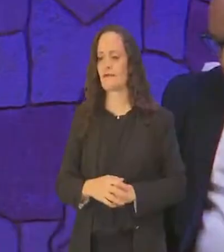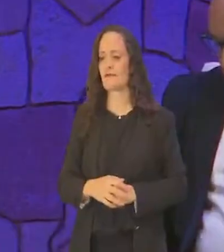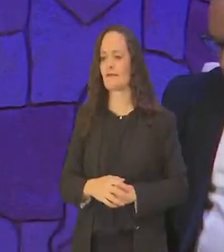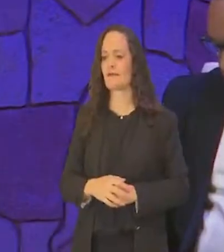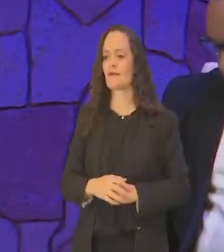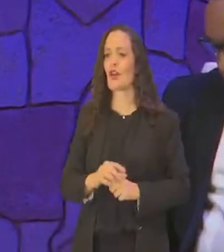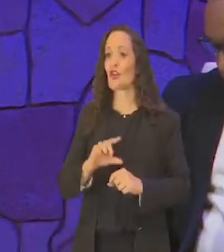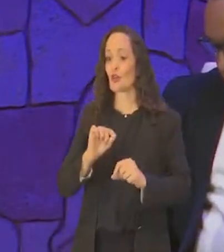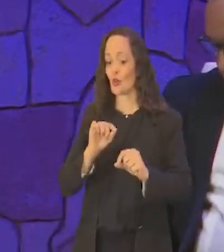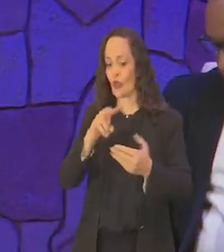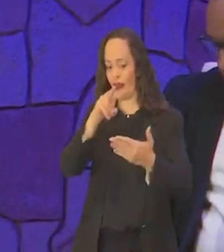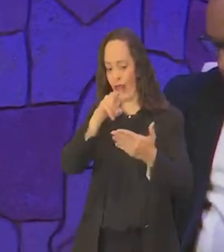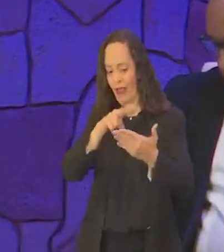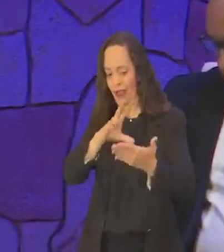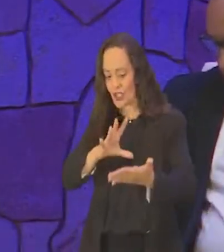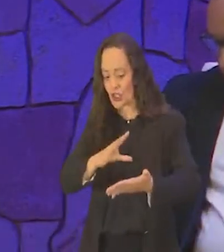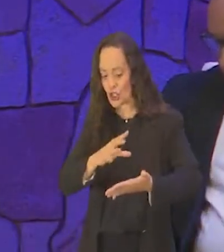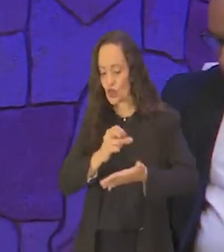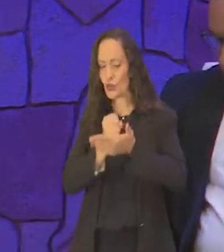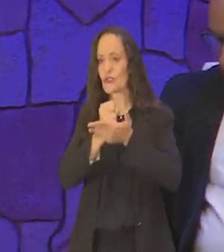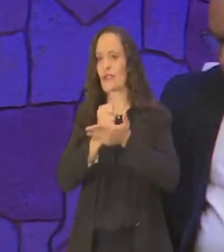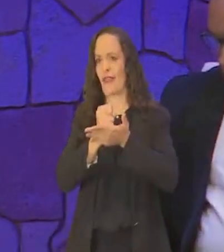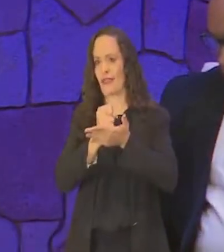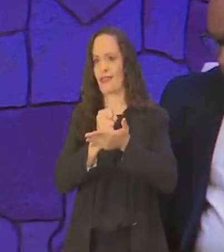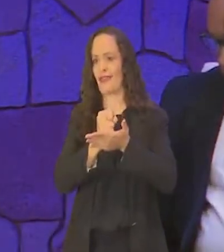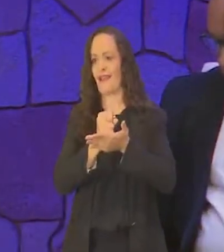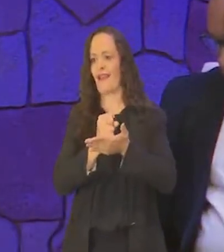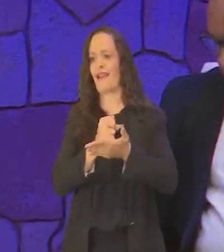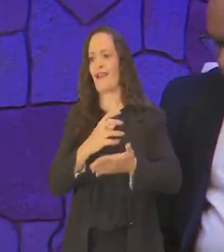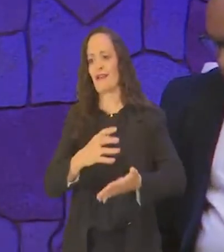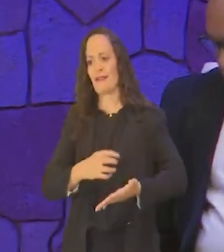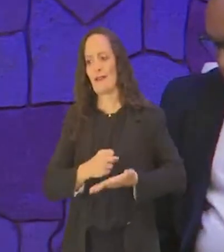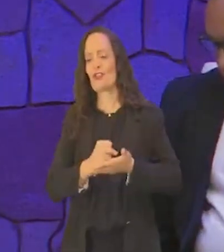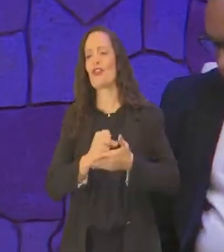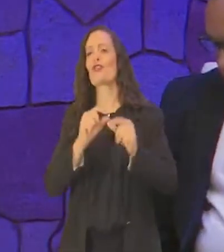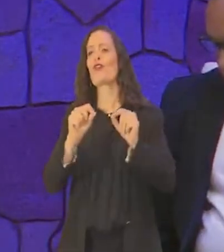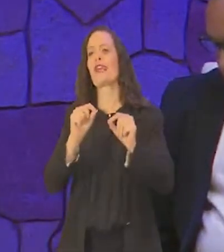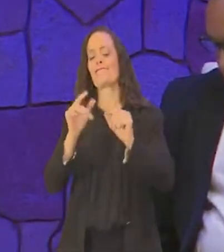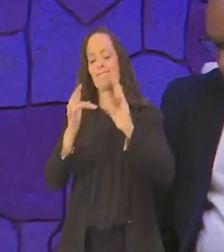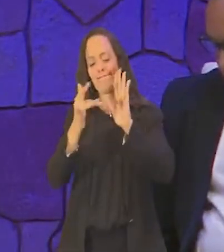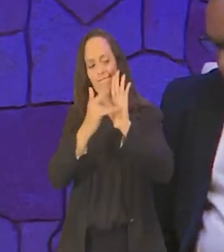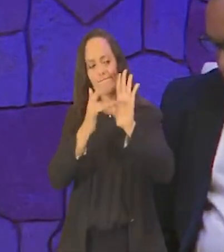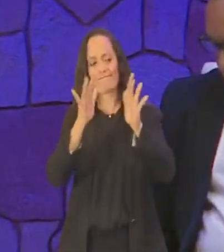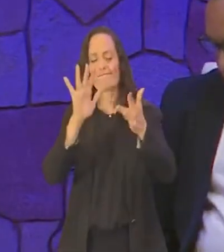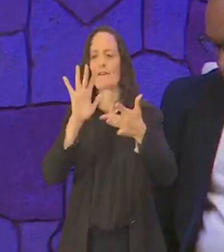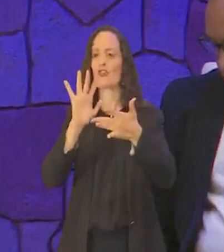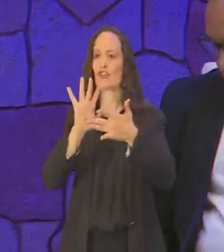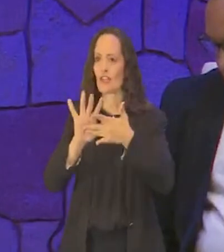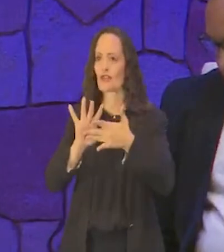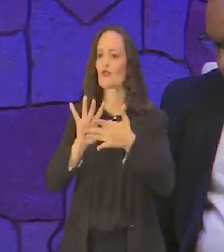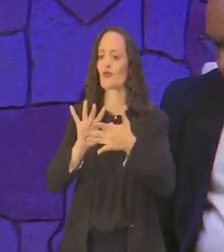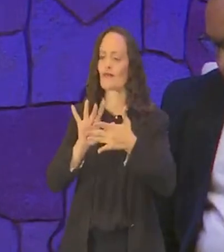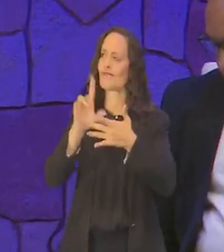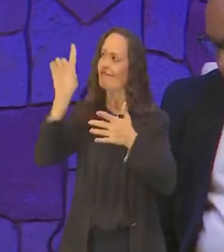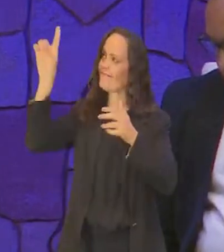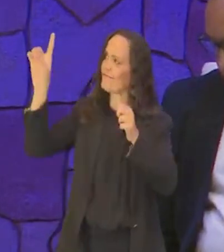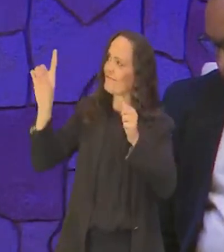nos sustentar durante todo este nosso ano é que Jesus está